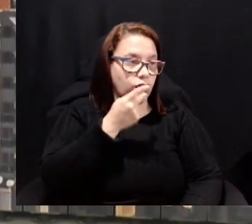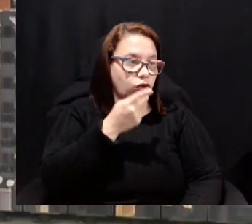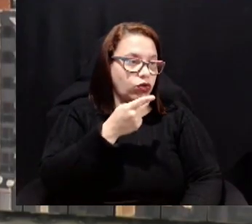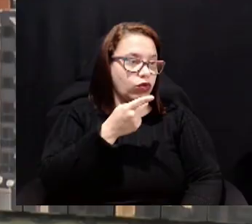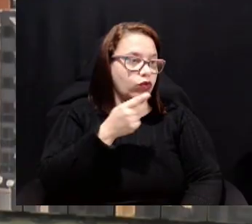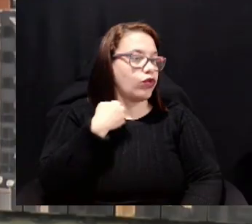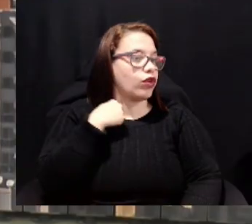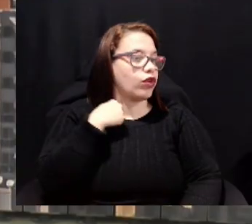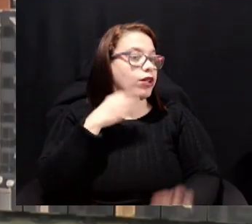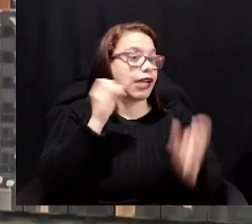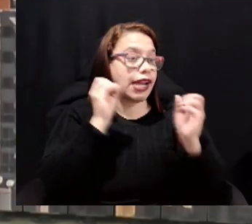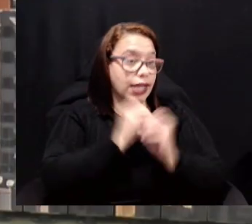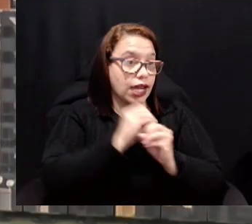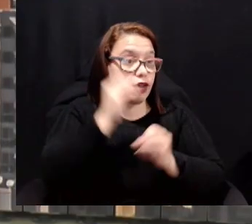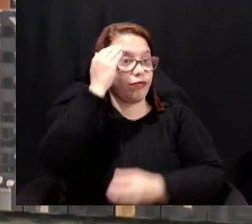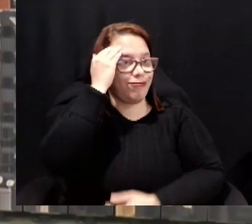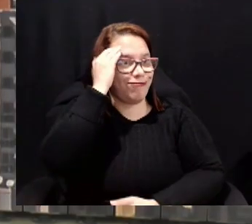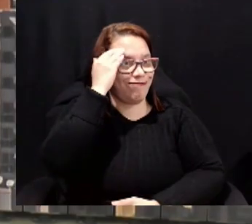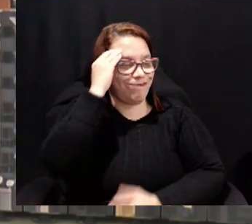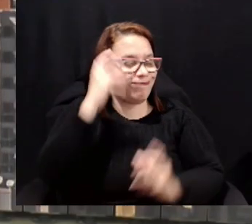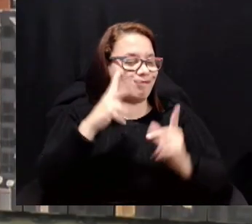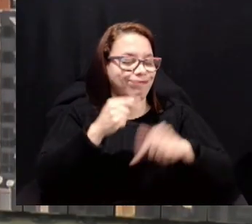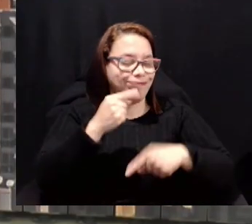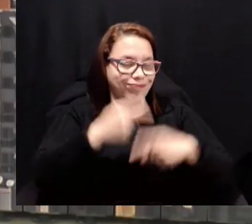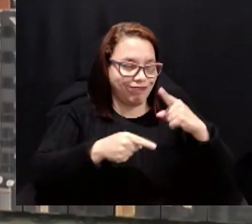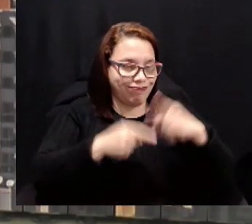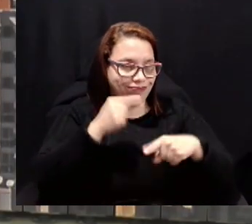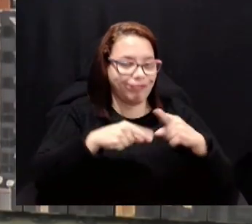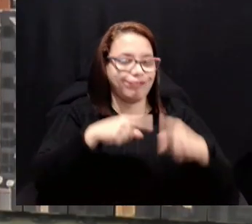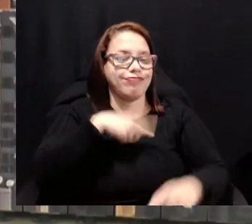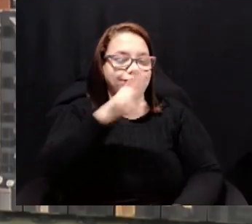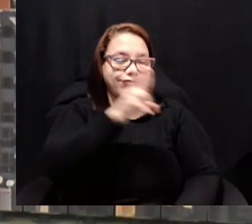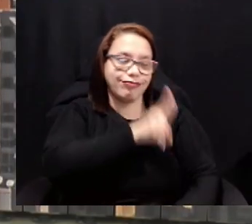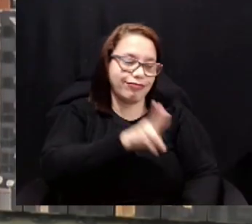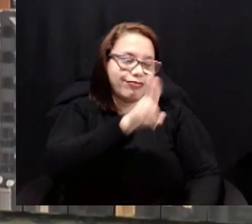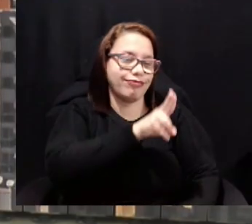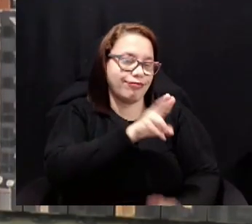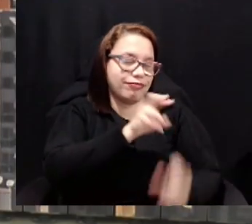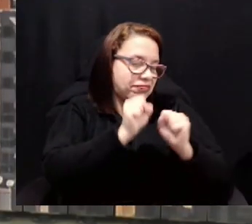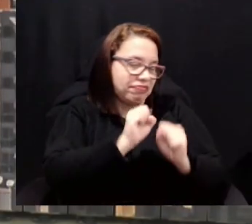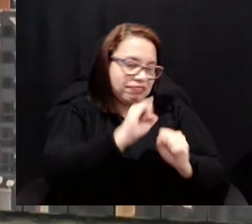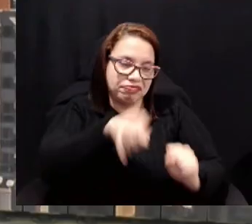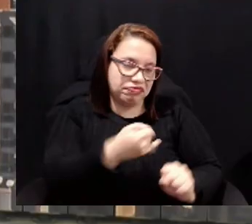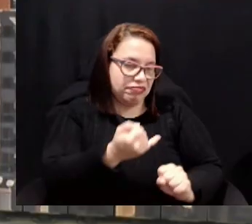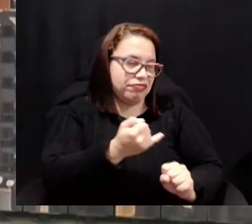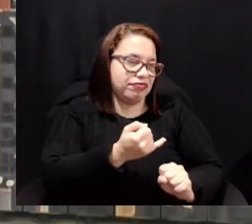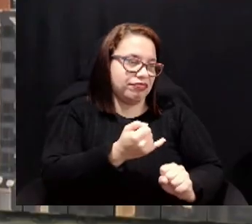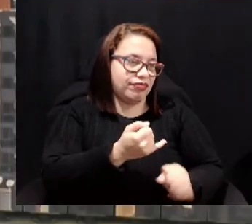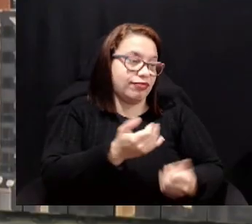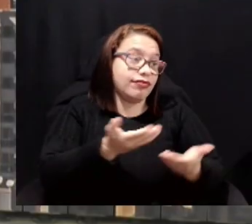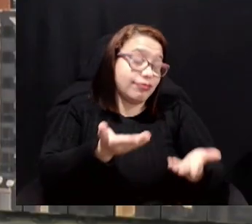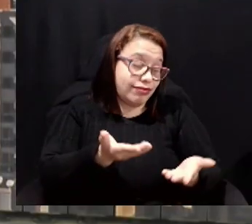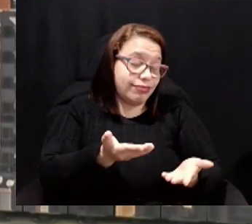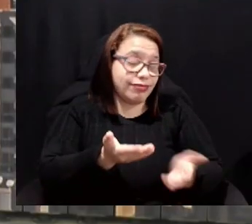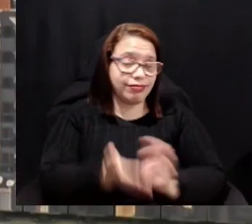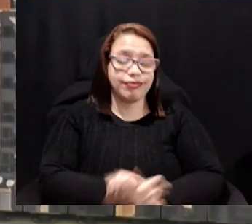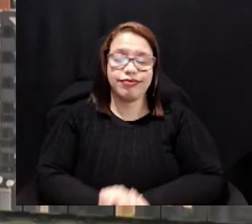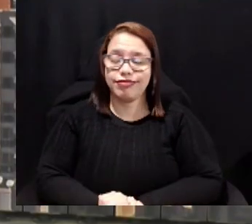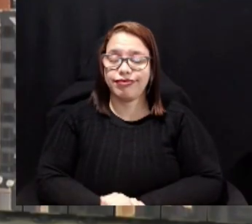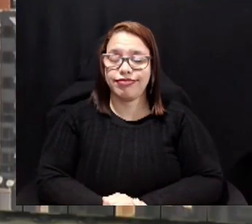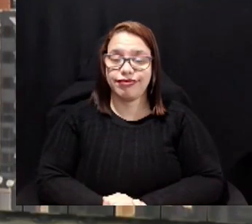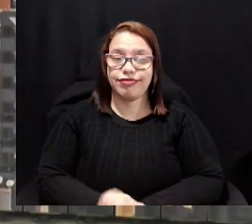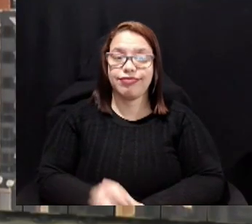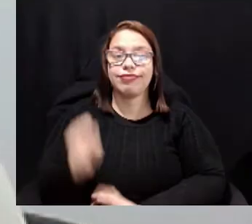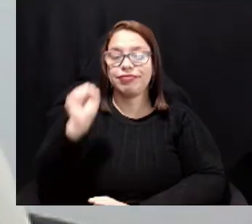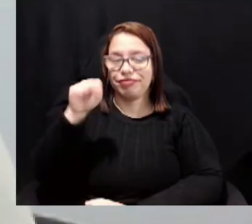originou fala do desperdício zero, né? Entendendo que todo material ele tem uma utilidade, pode ser reaproveitado, né?